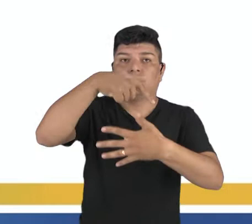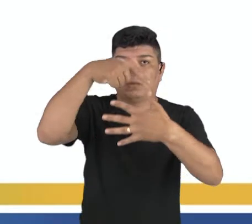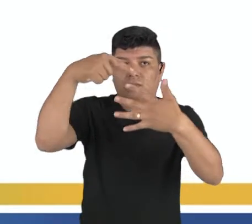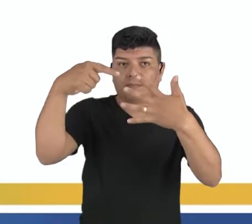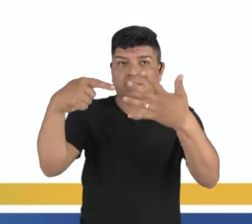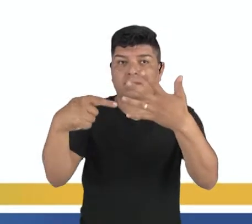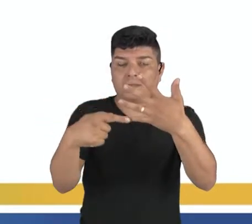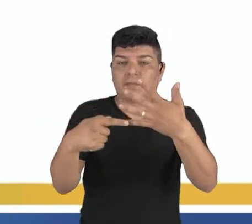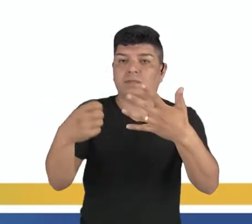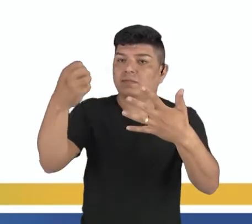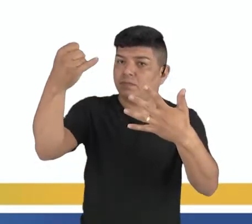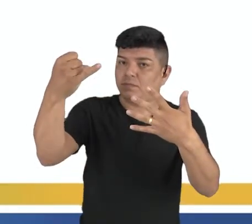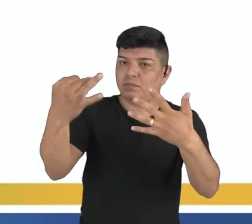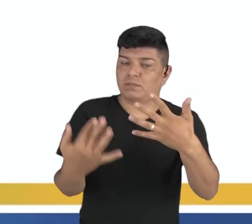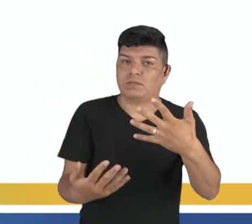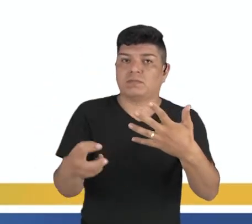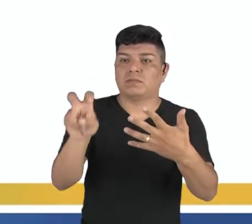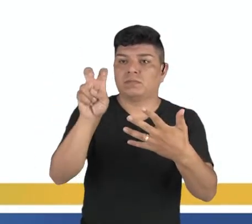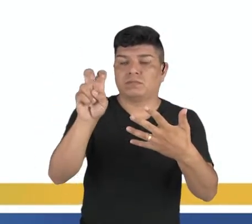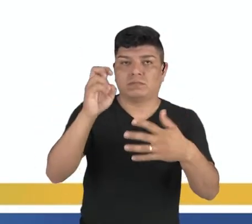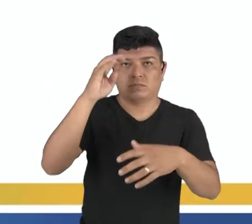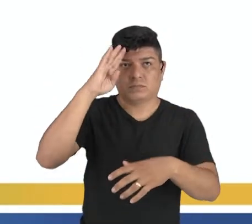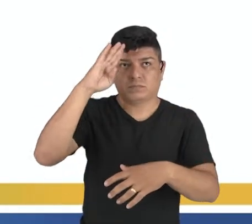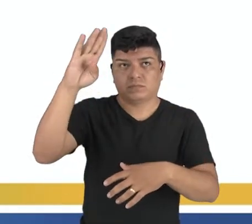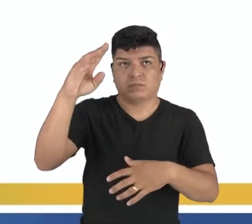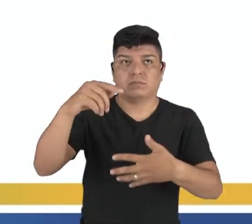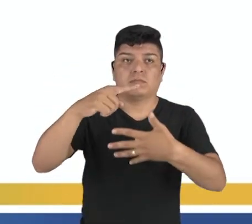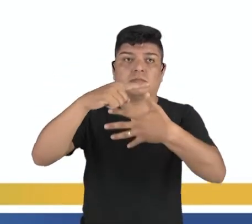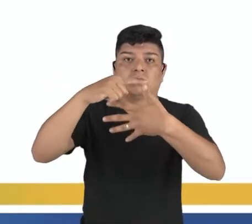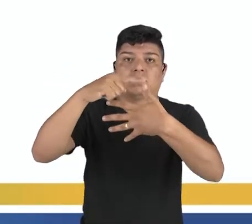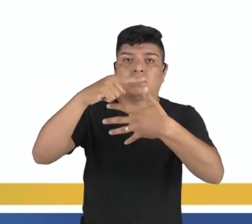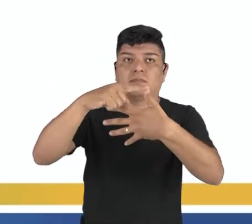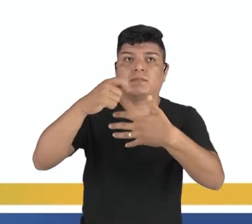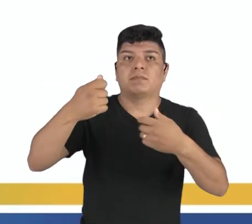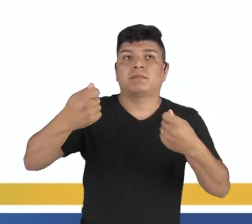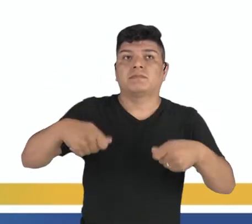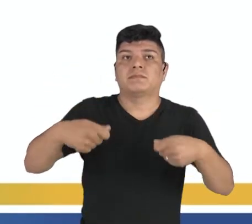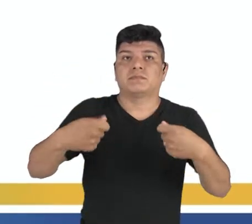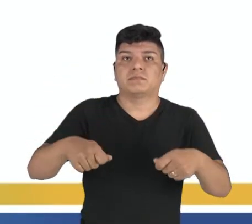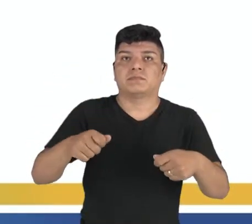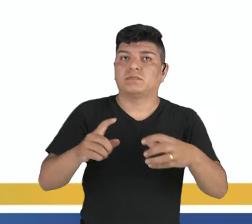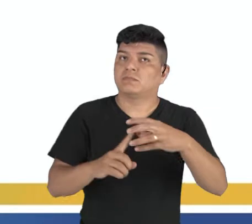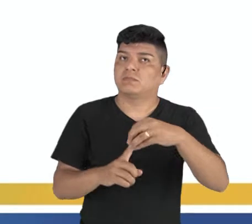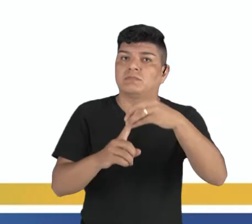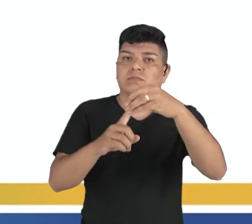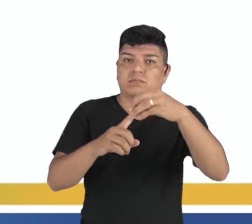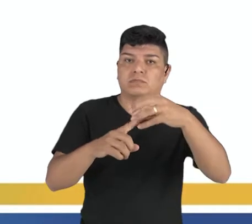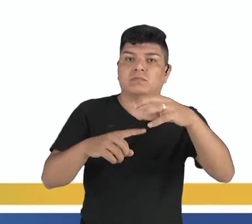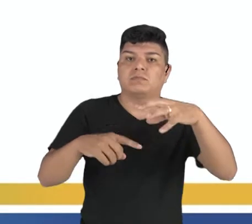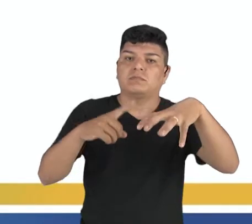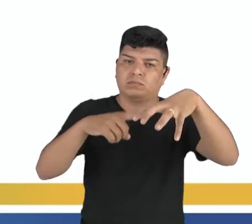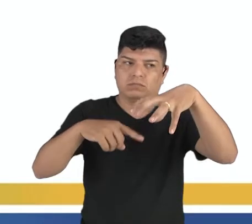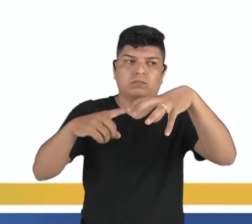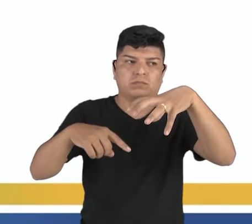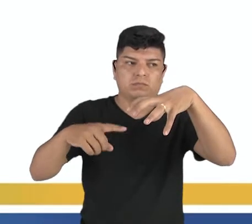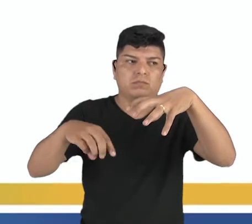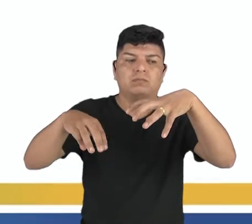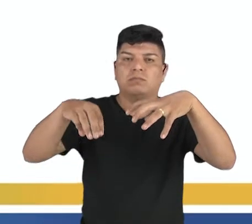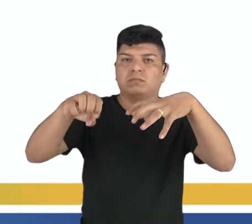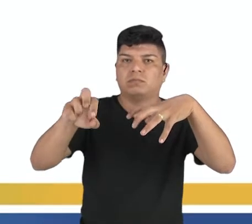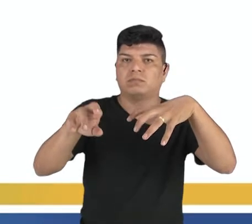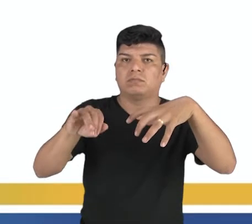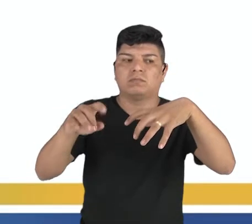quais vamos citar os 5 principais. Primeiro deles, deveria ser adotado um único meridiano como ponto